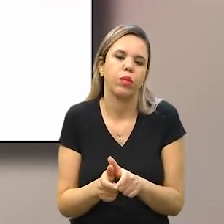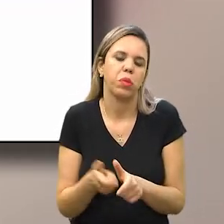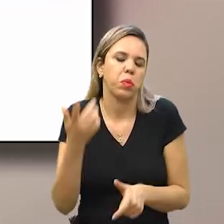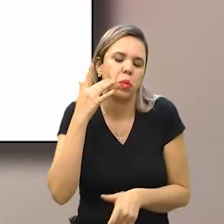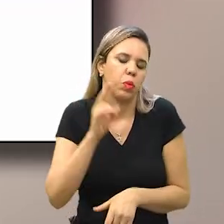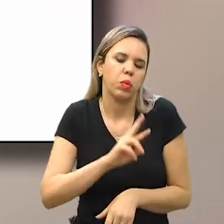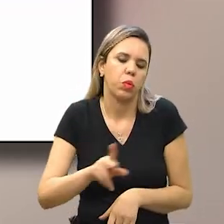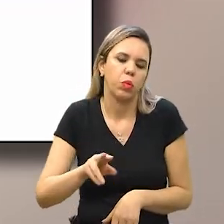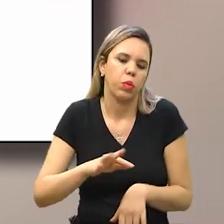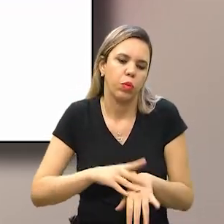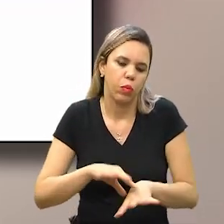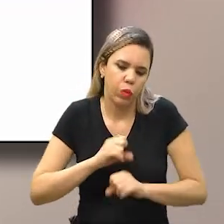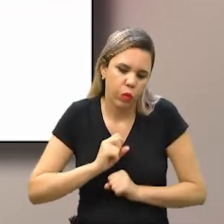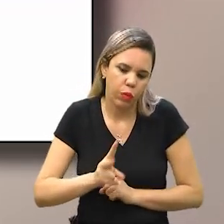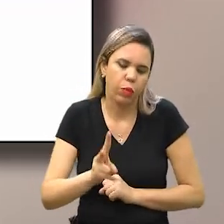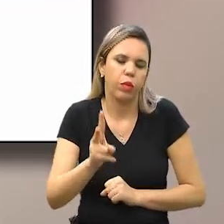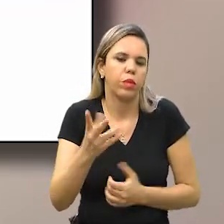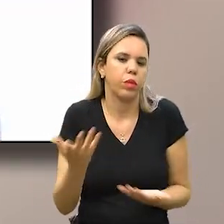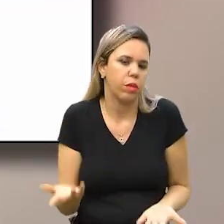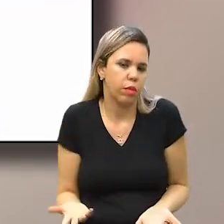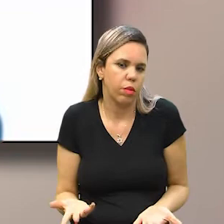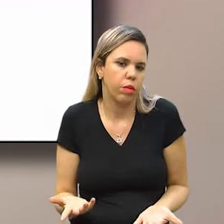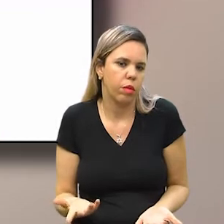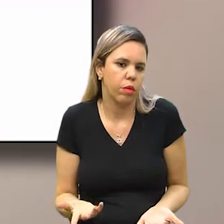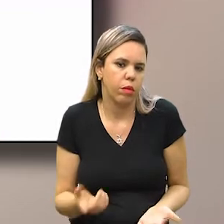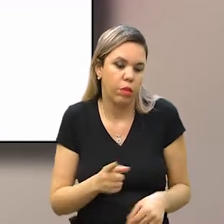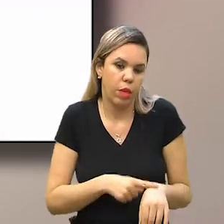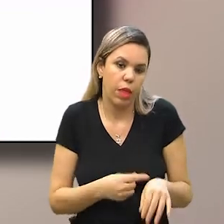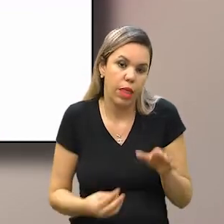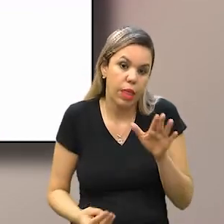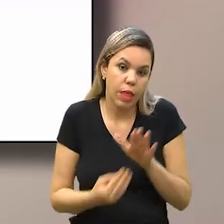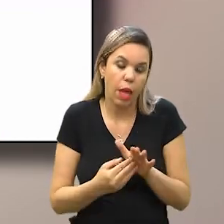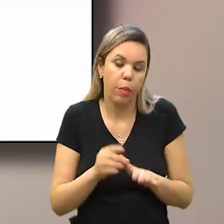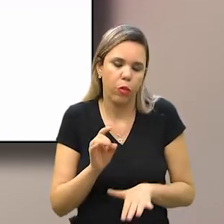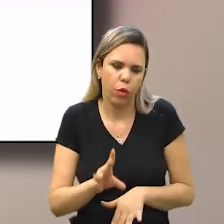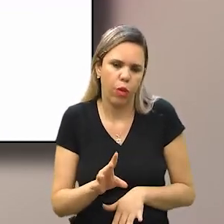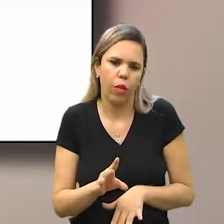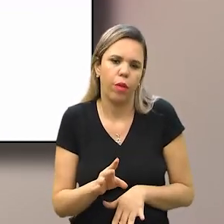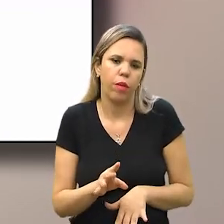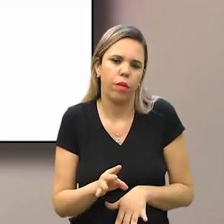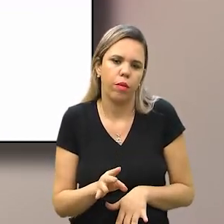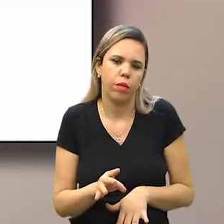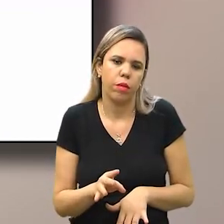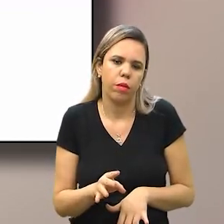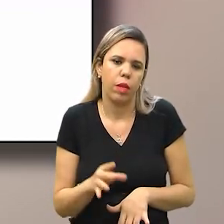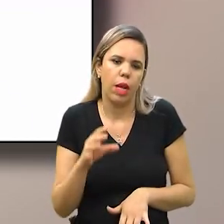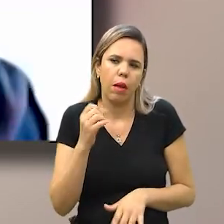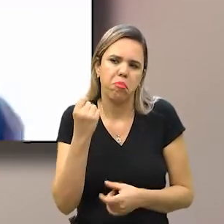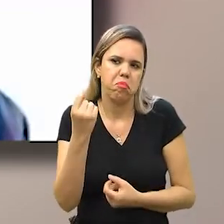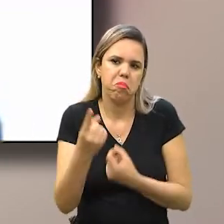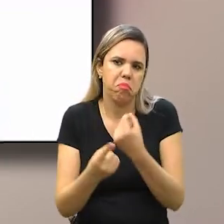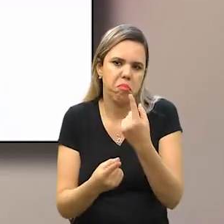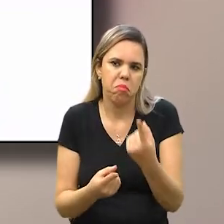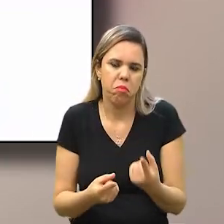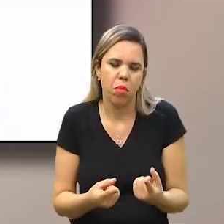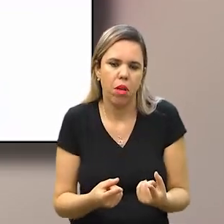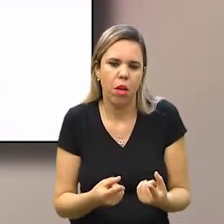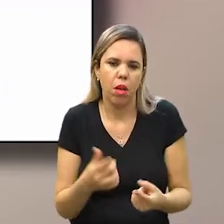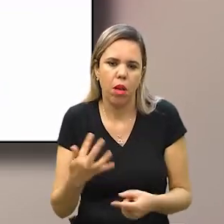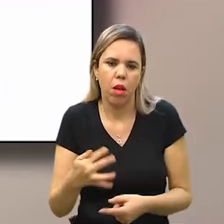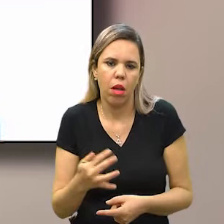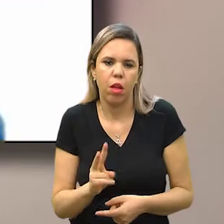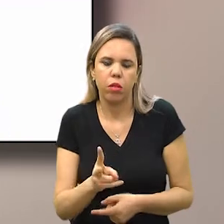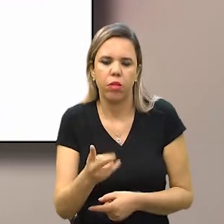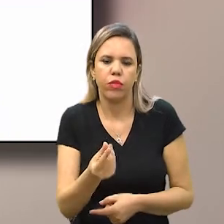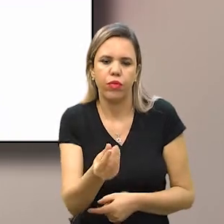Então, não seria sequela. Pode ser uma sequela temporária, a gente poderia chamar assim. E, mais raramente ainda,